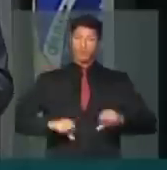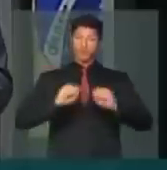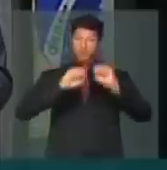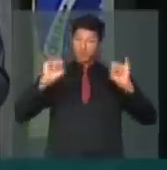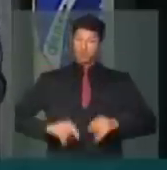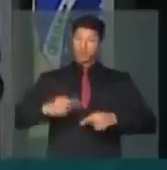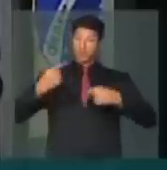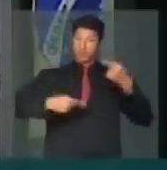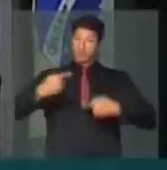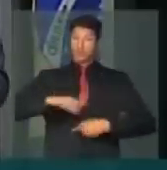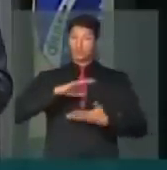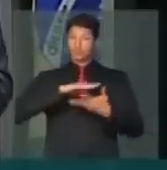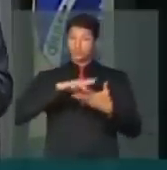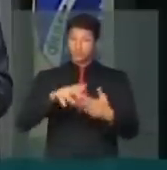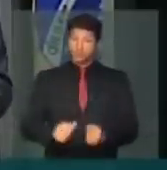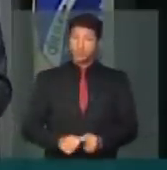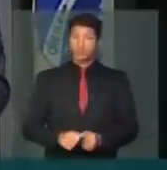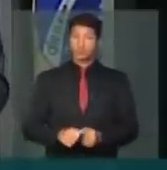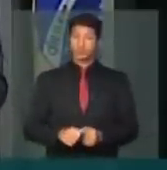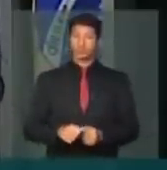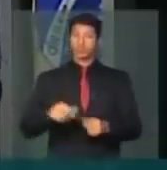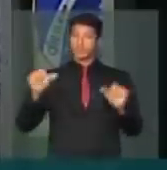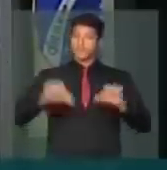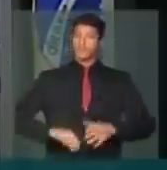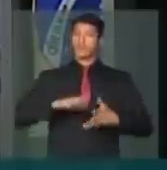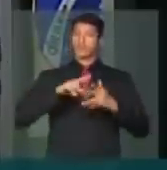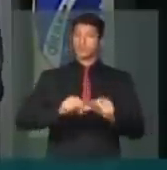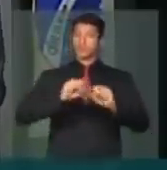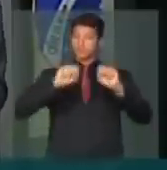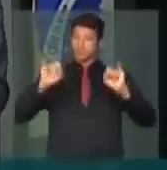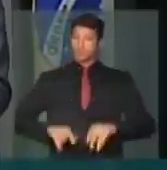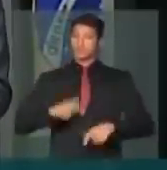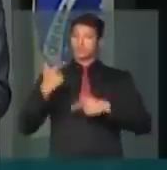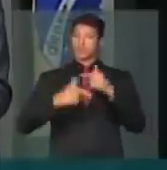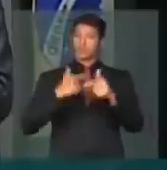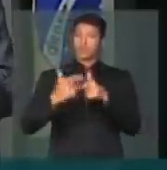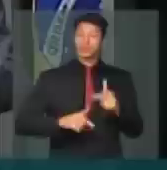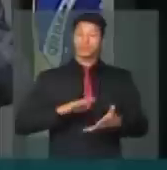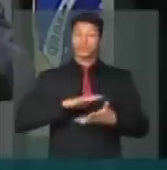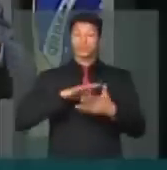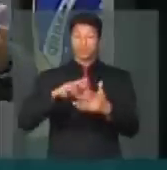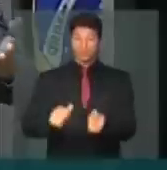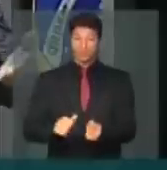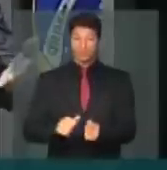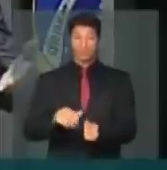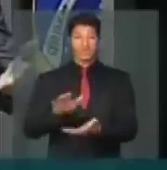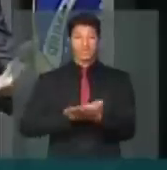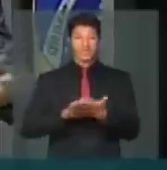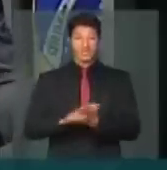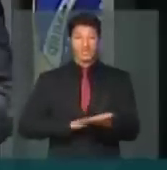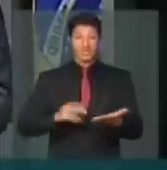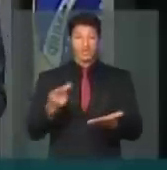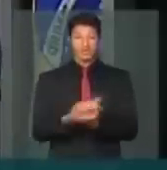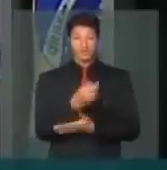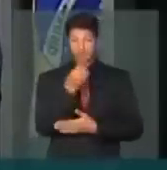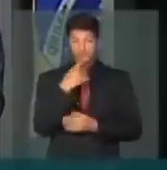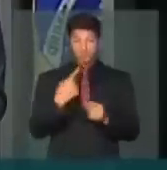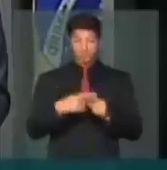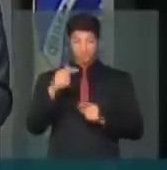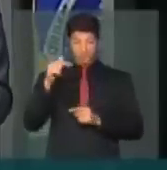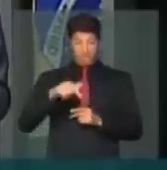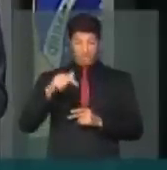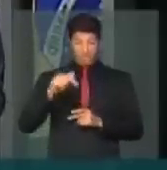do mundo, pior sistema previdenciário do mundo, pior sistema trabalhista do mundo, e nada funciona bem? Porque